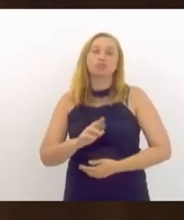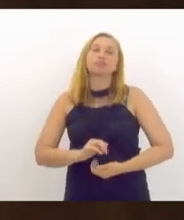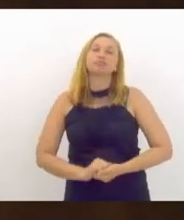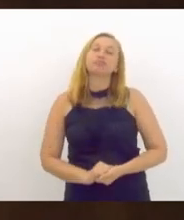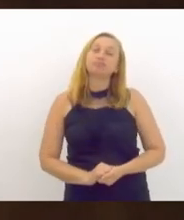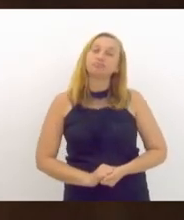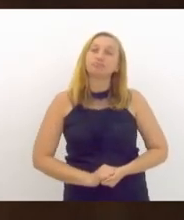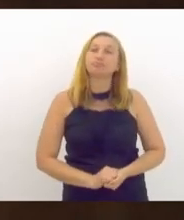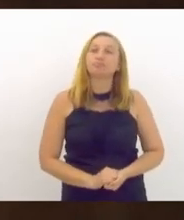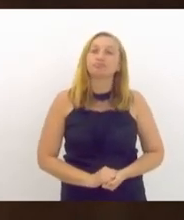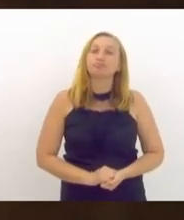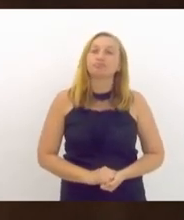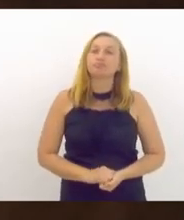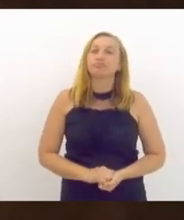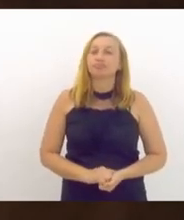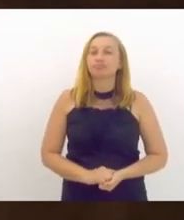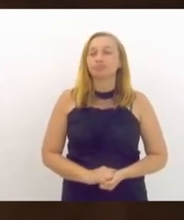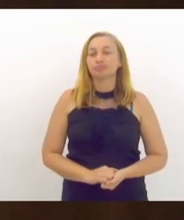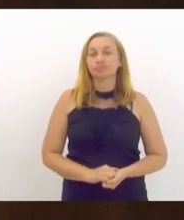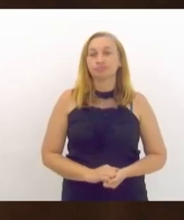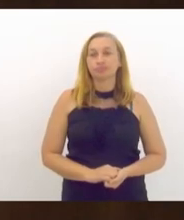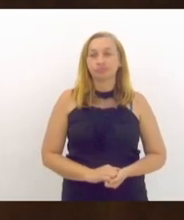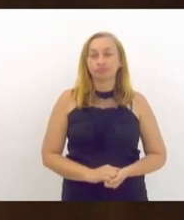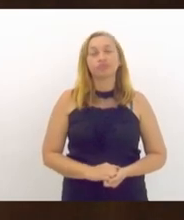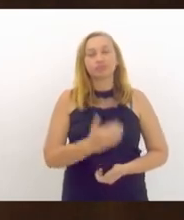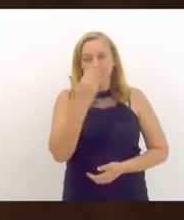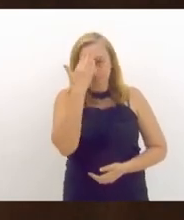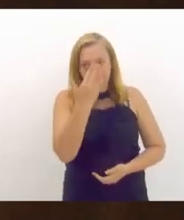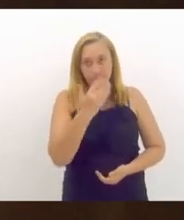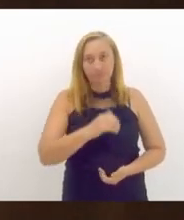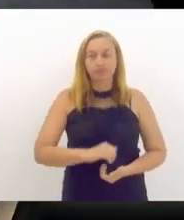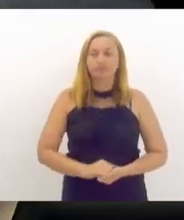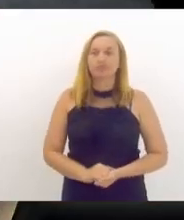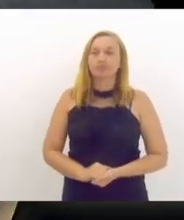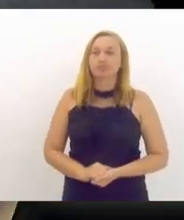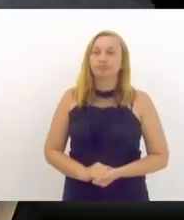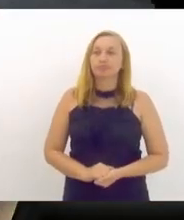esta iniciativa da intolerância religiosa. Muito obrigado.